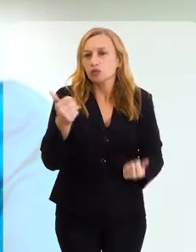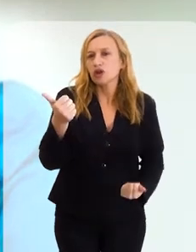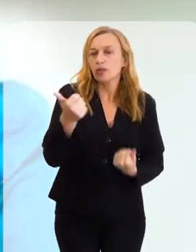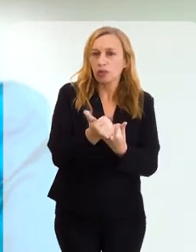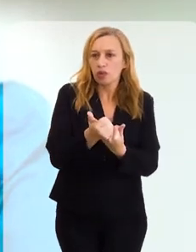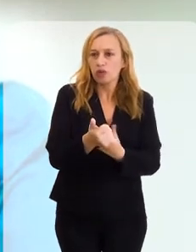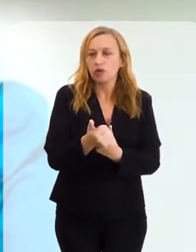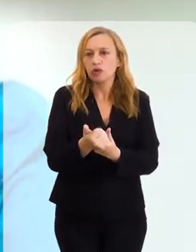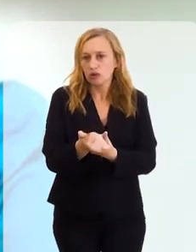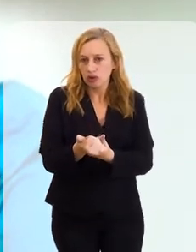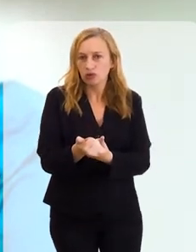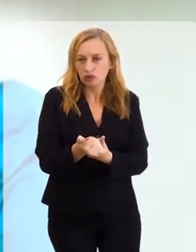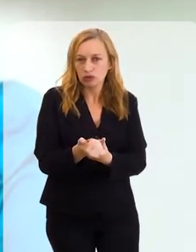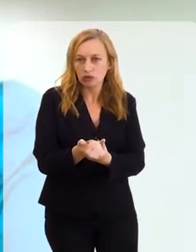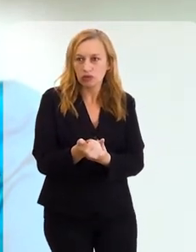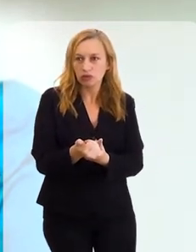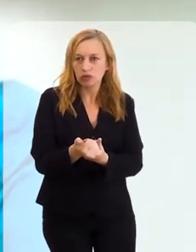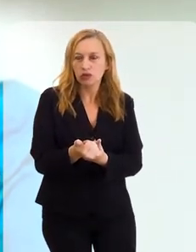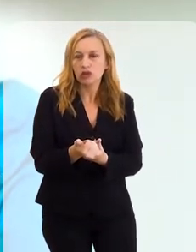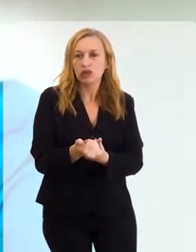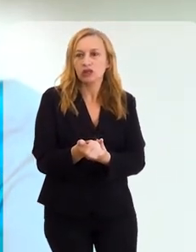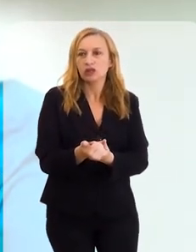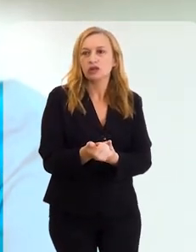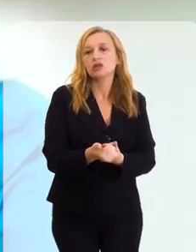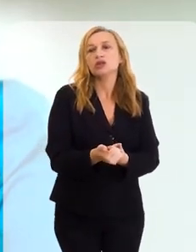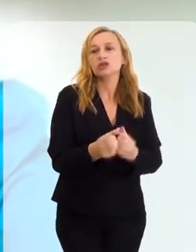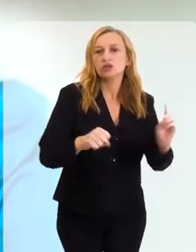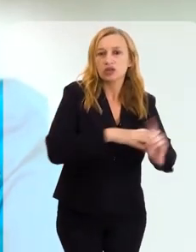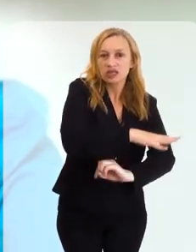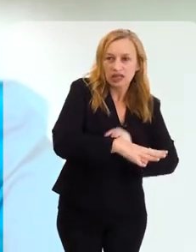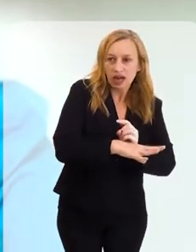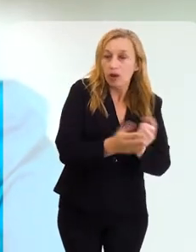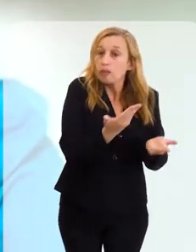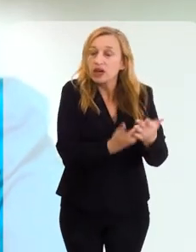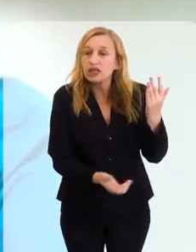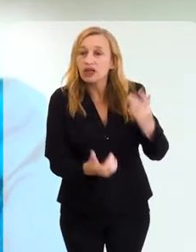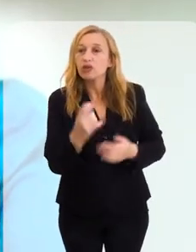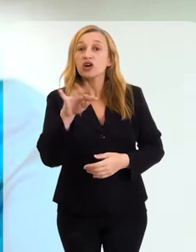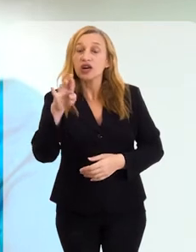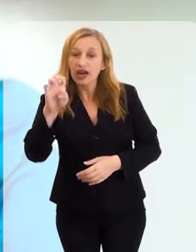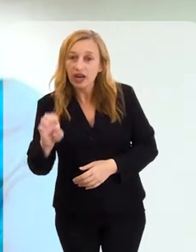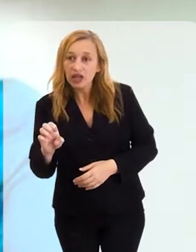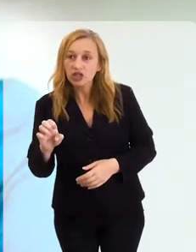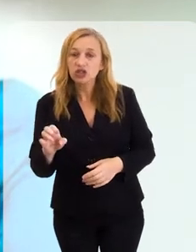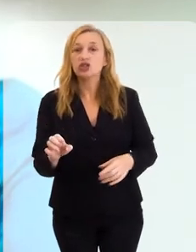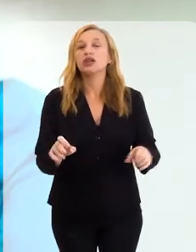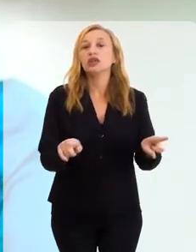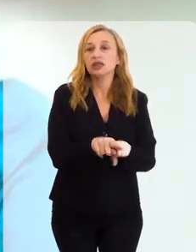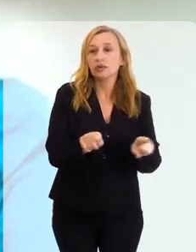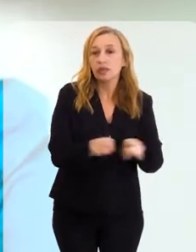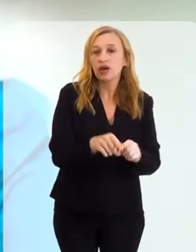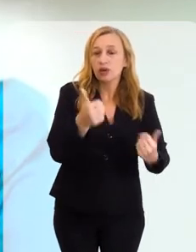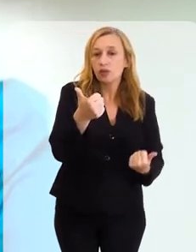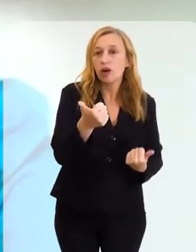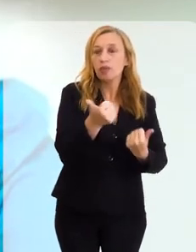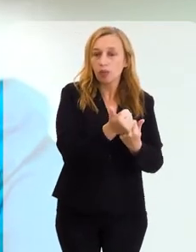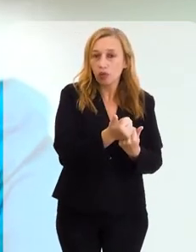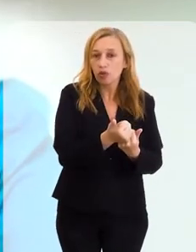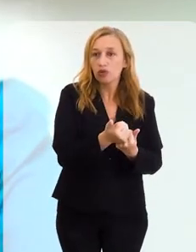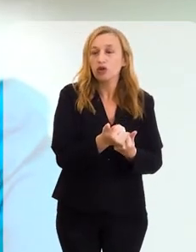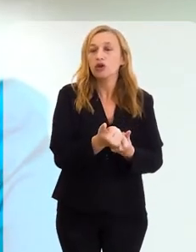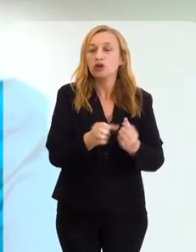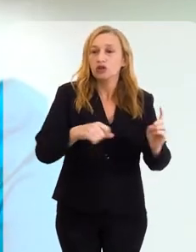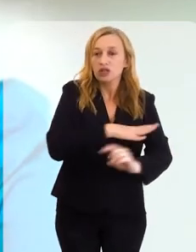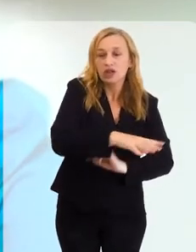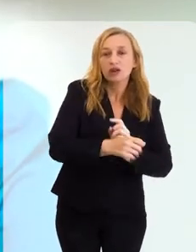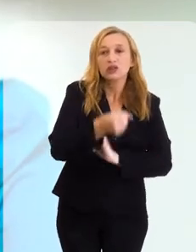rede de apoio social, né, não tinham creches, escolas abertas, tampouco o apoio familiar de idosos que também